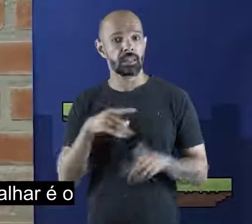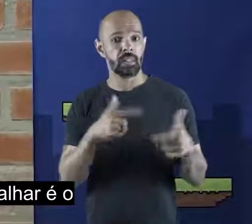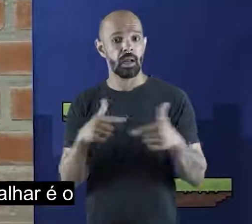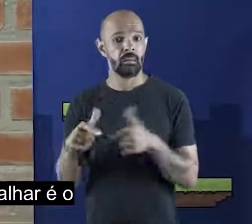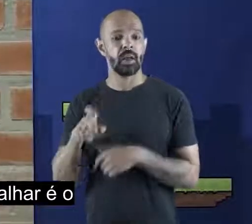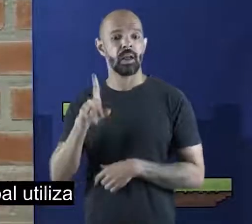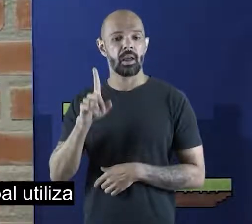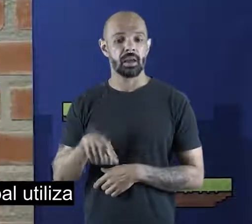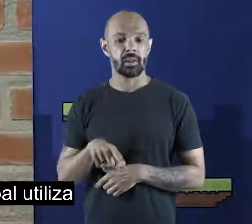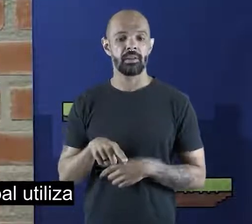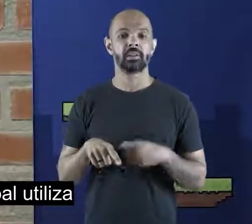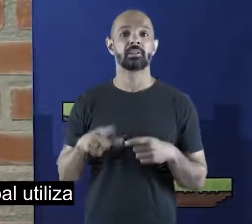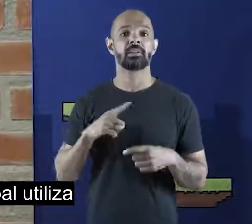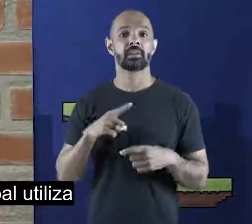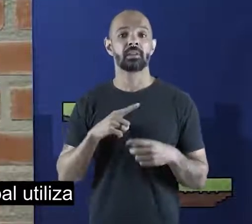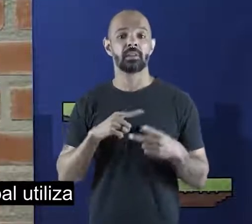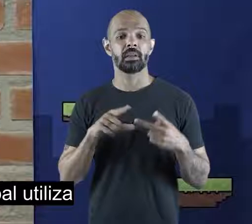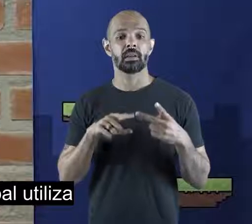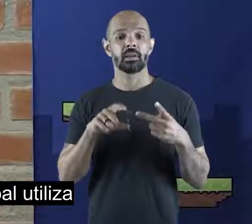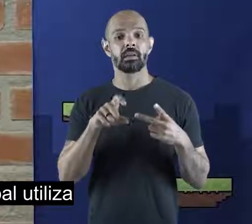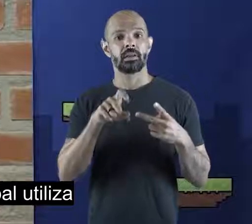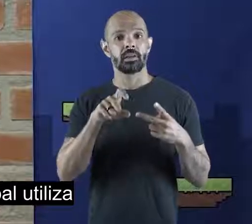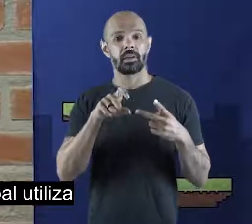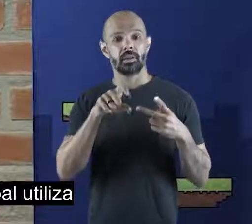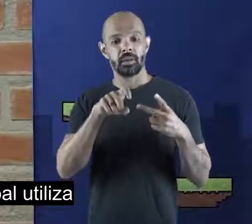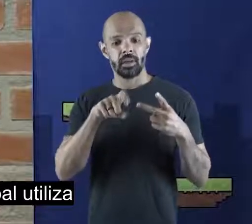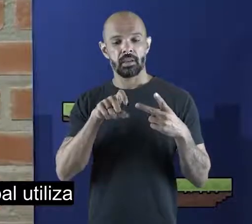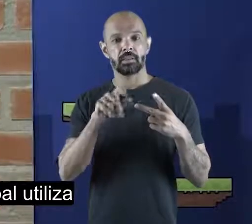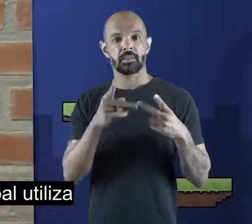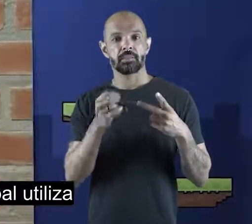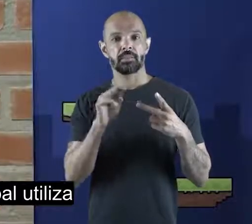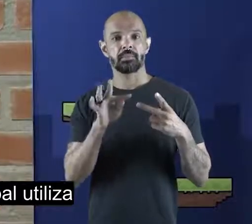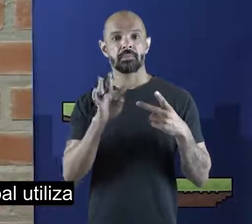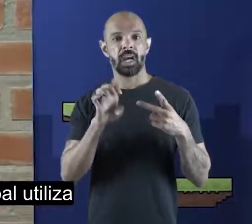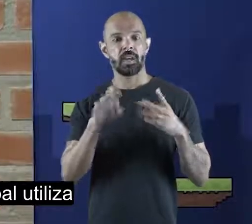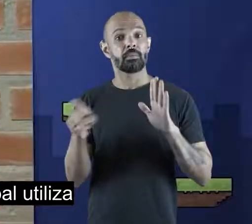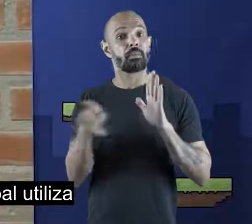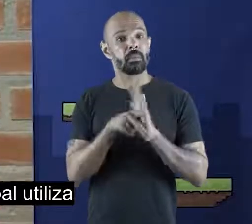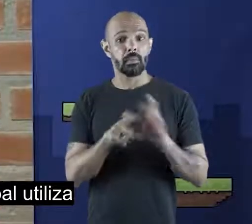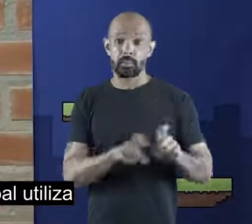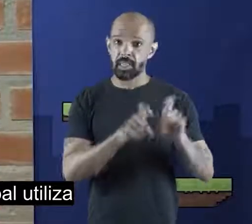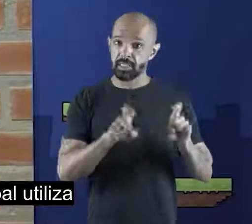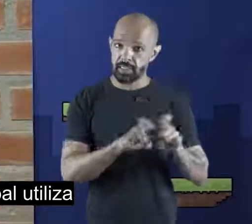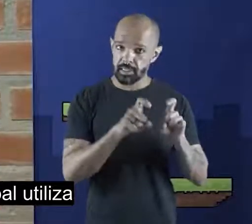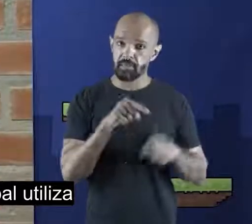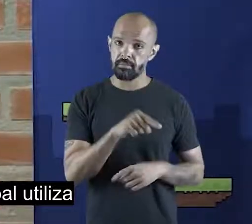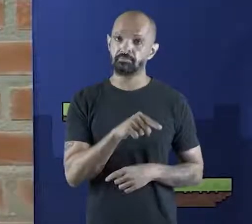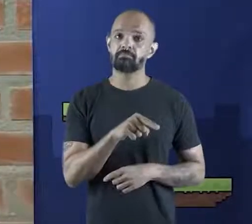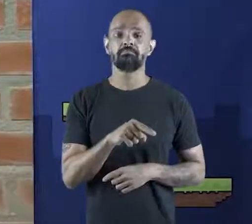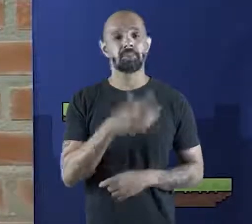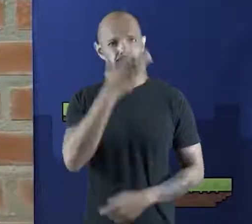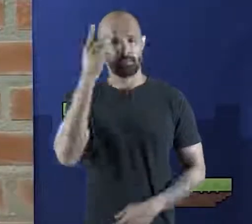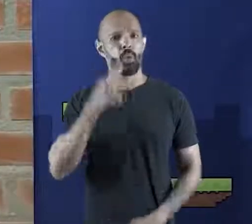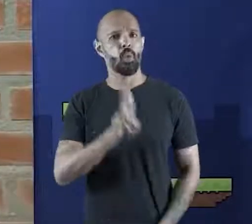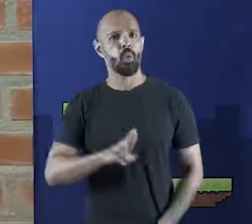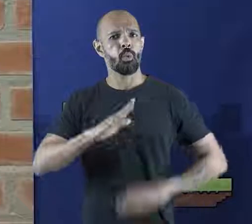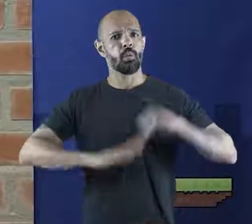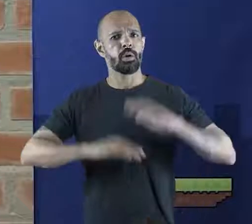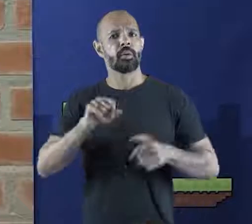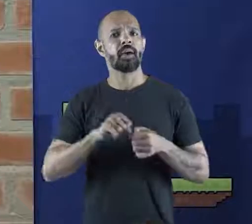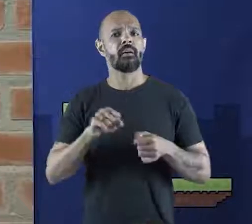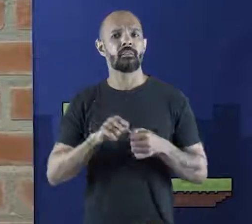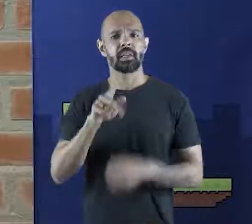trabalhar, é o Waze Sprite, também, que é um software para PC, no caso, né, que o pessoal utiliza